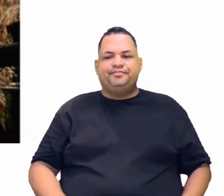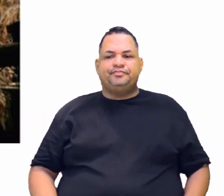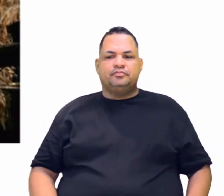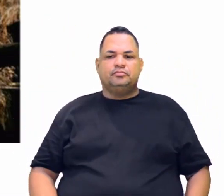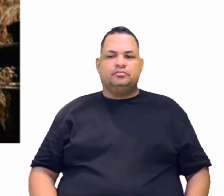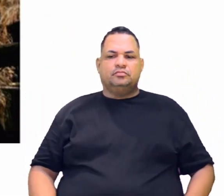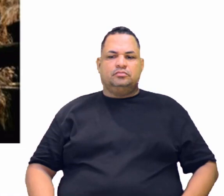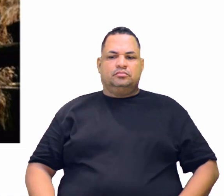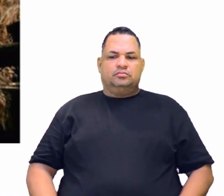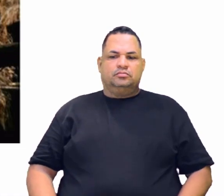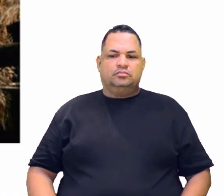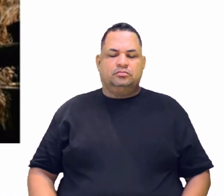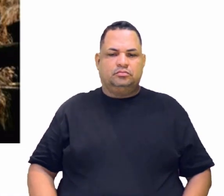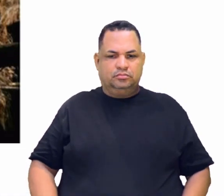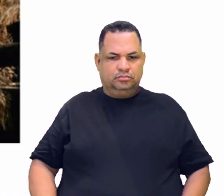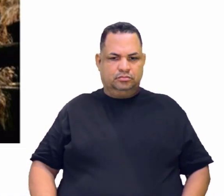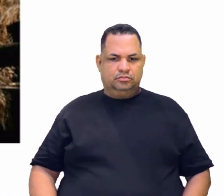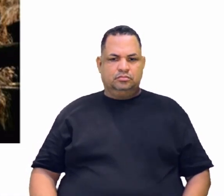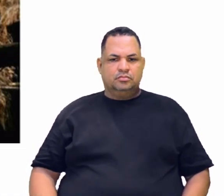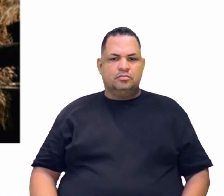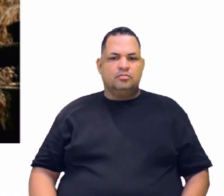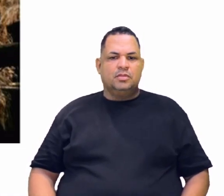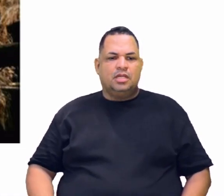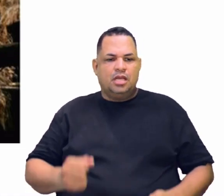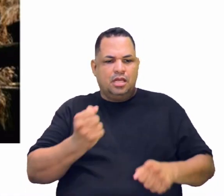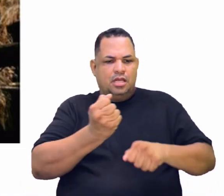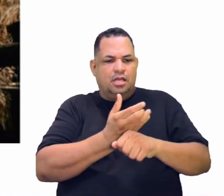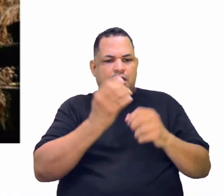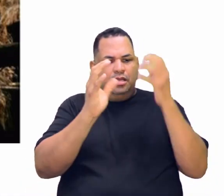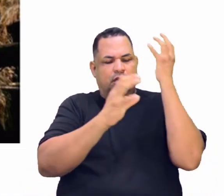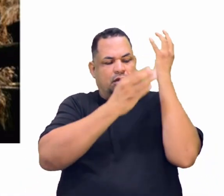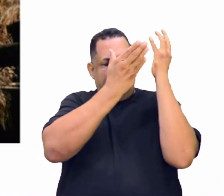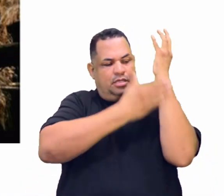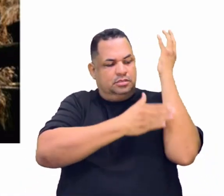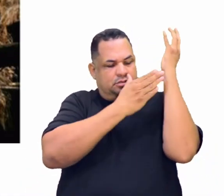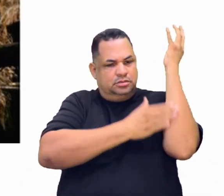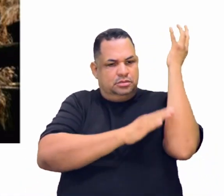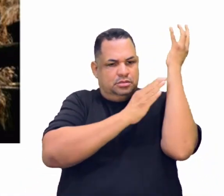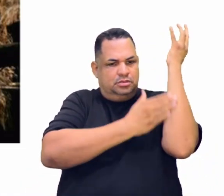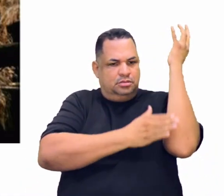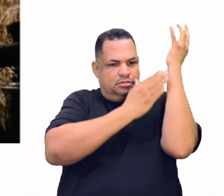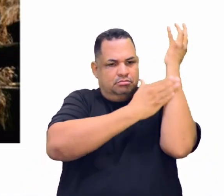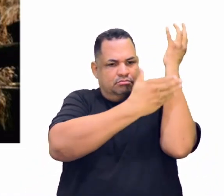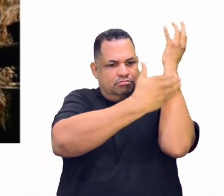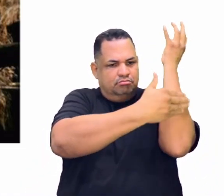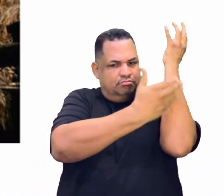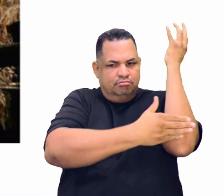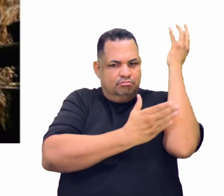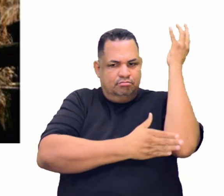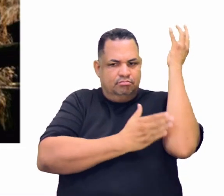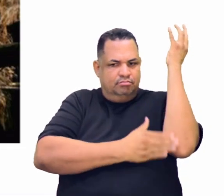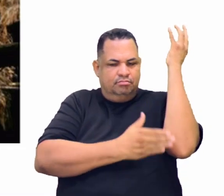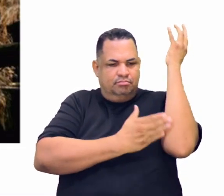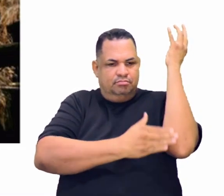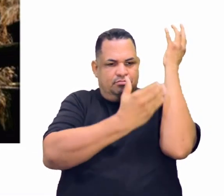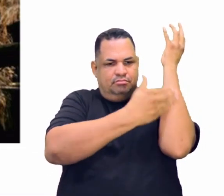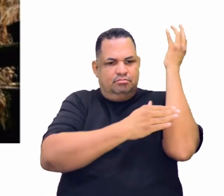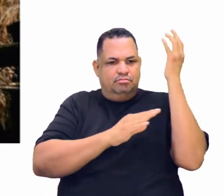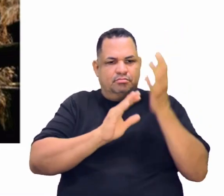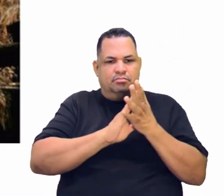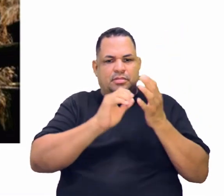pegam a casca da madeira. Você sabe o nome dessa casca, Sâmia?